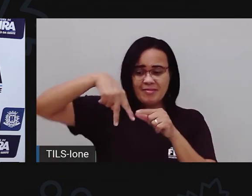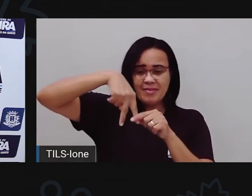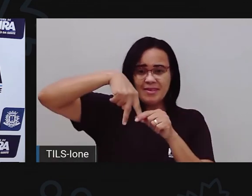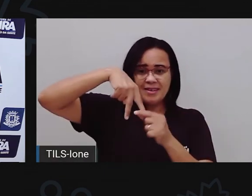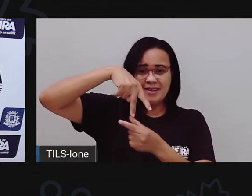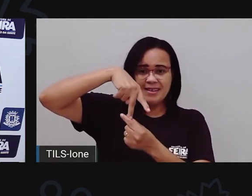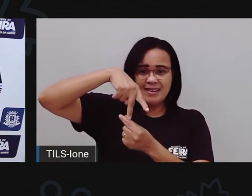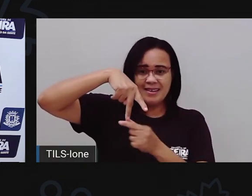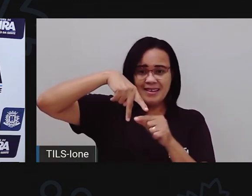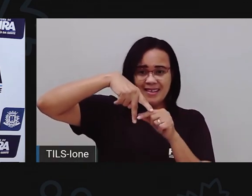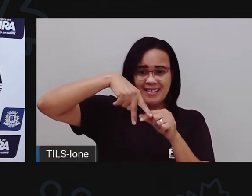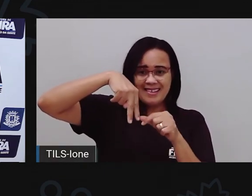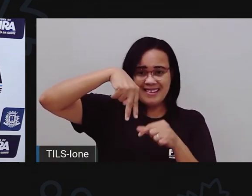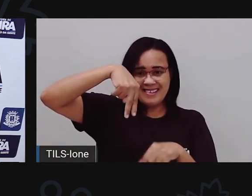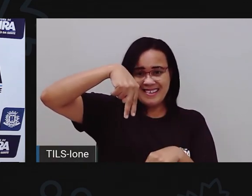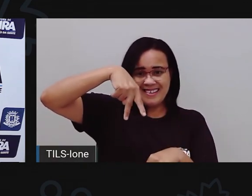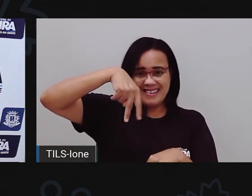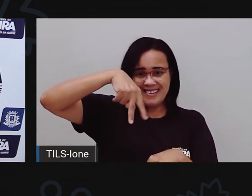Ó.